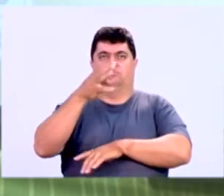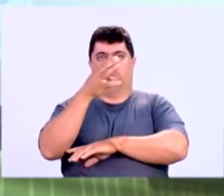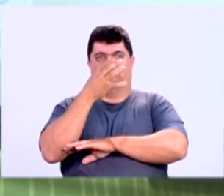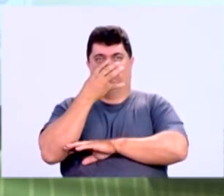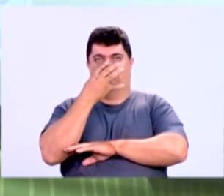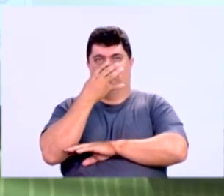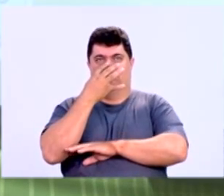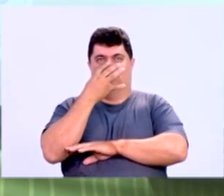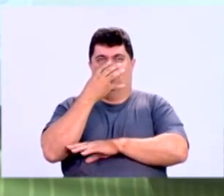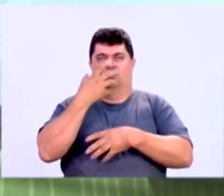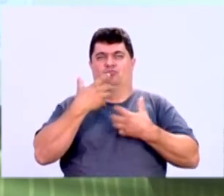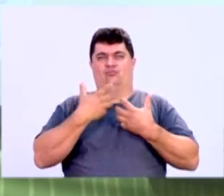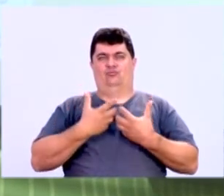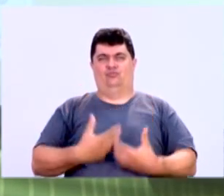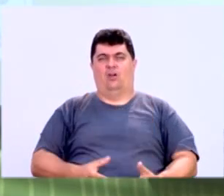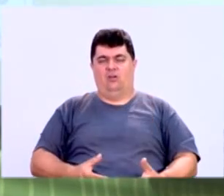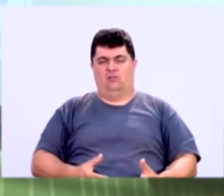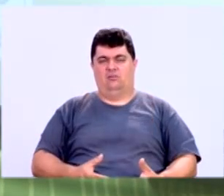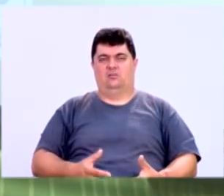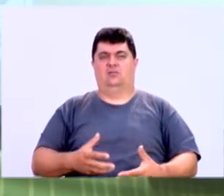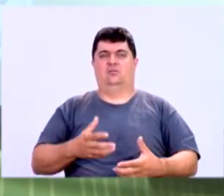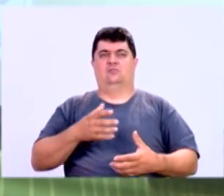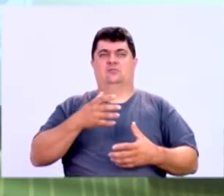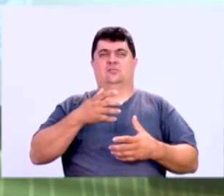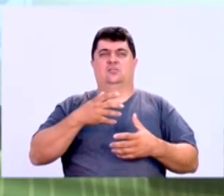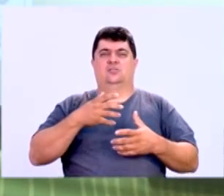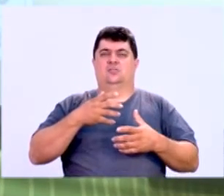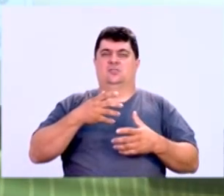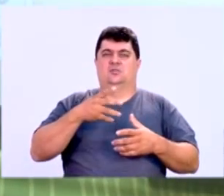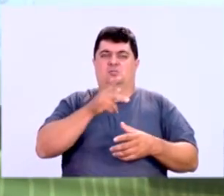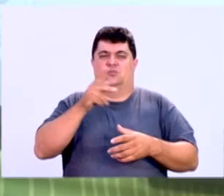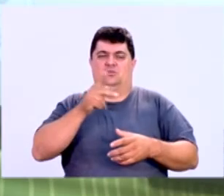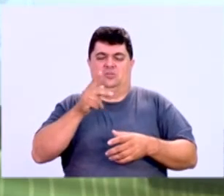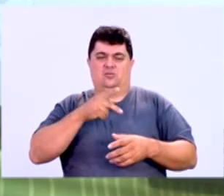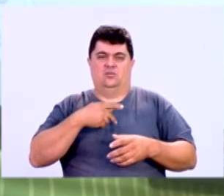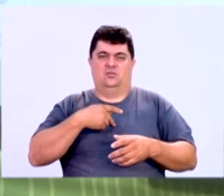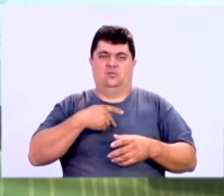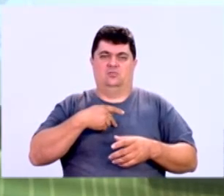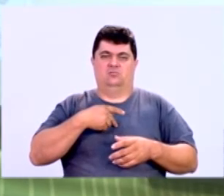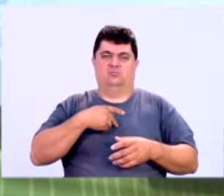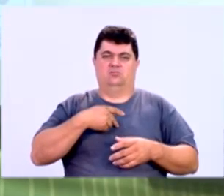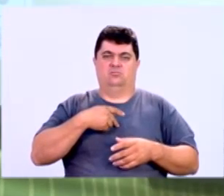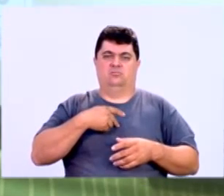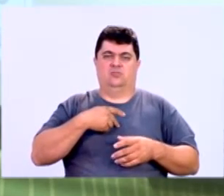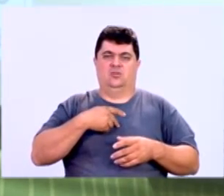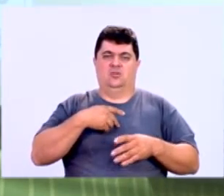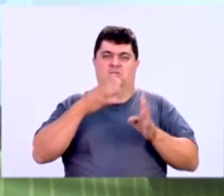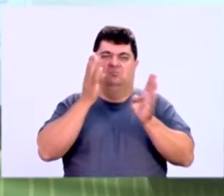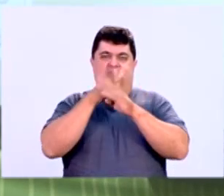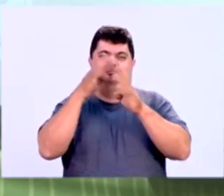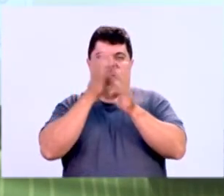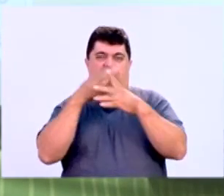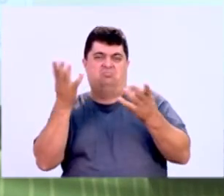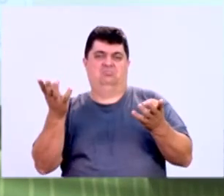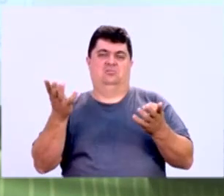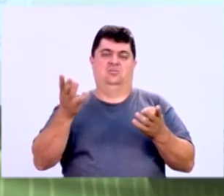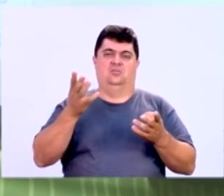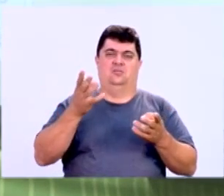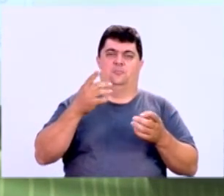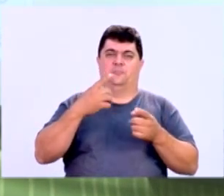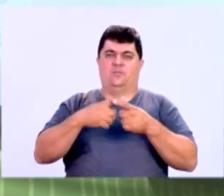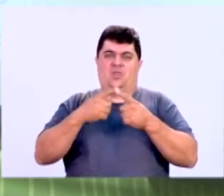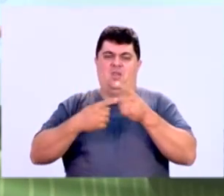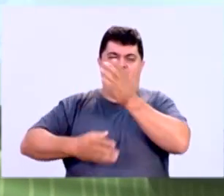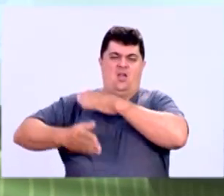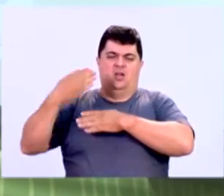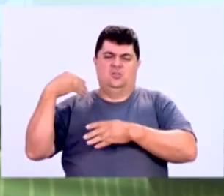aquela aula não é interessante, em que o professor não valoriza os seus conhecimentos prévios, porque não é porque ele não frequentou a